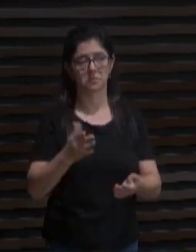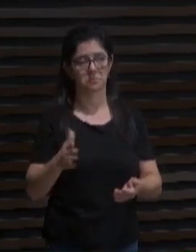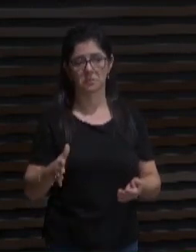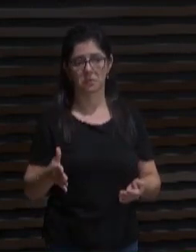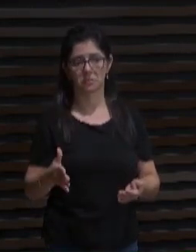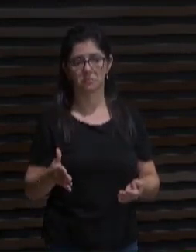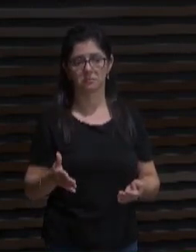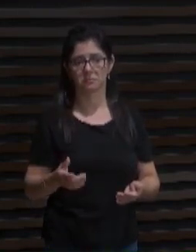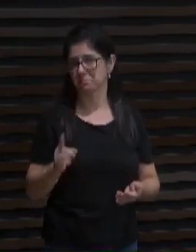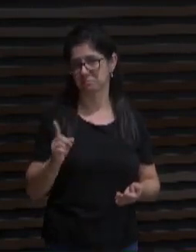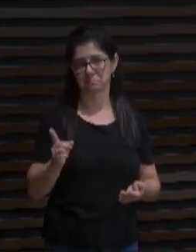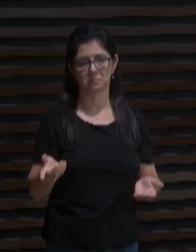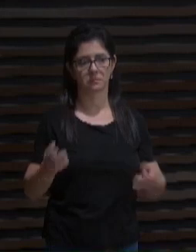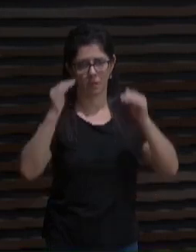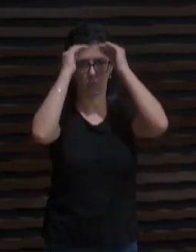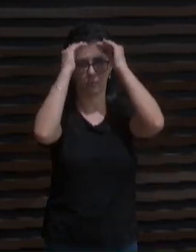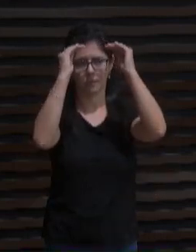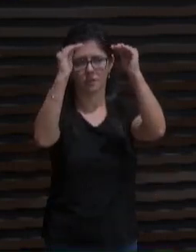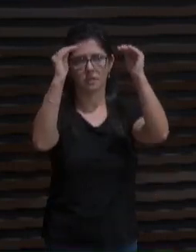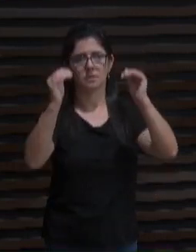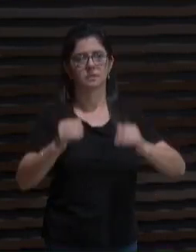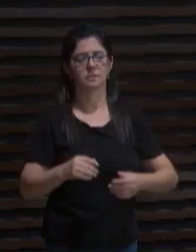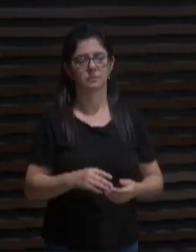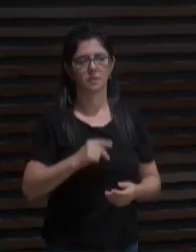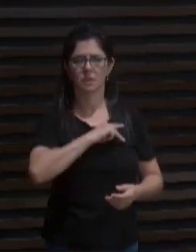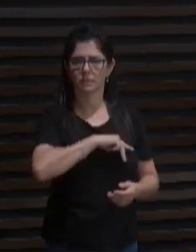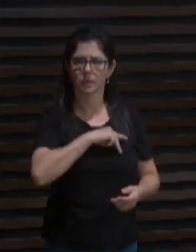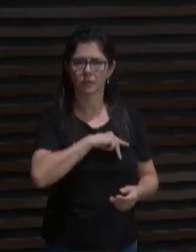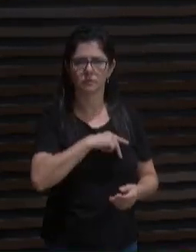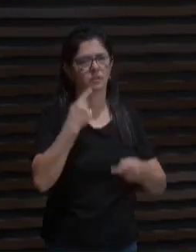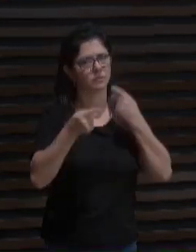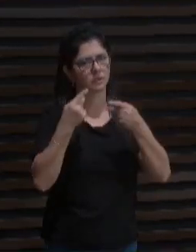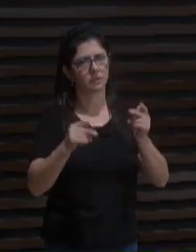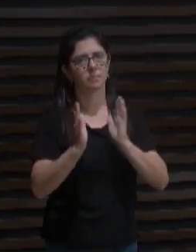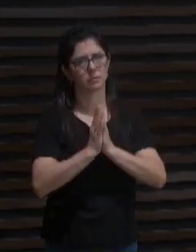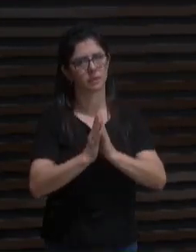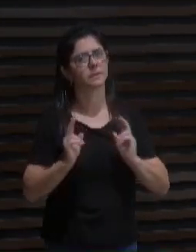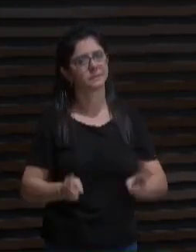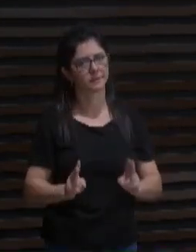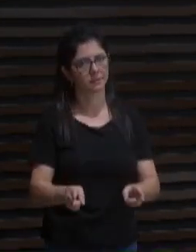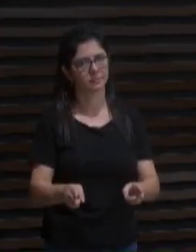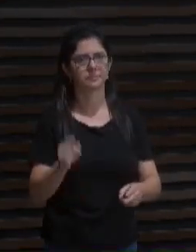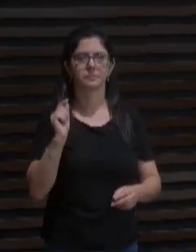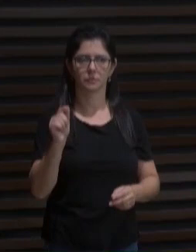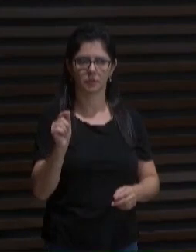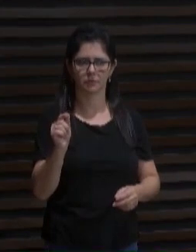obediência. Então, se Paulo está dizendo aqui que é para orar sem cessar, o que, que você vai fazer? Ah, não sei